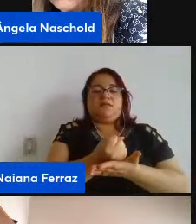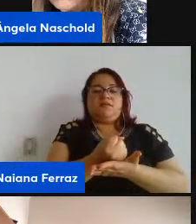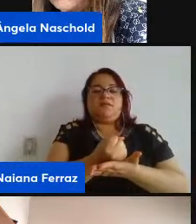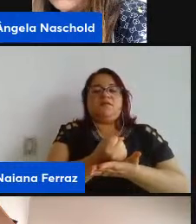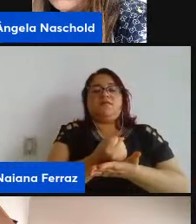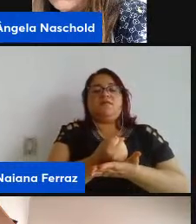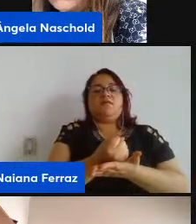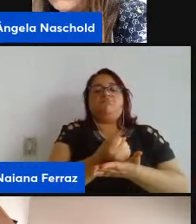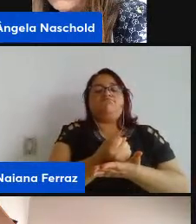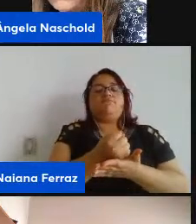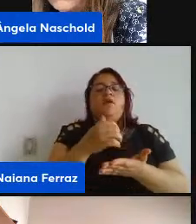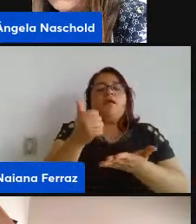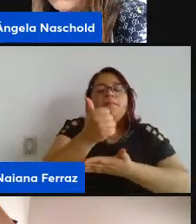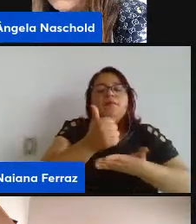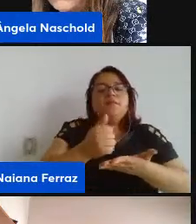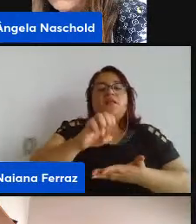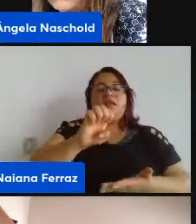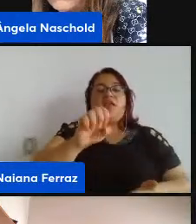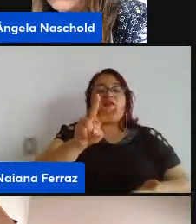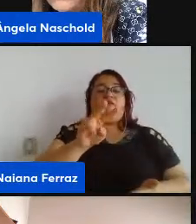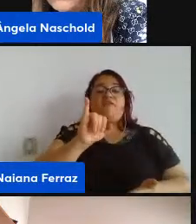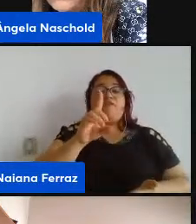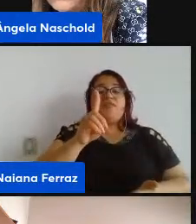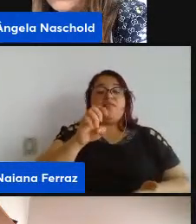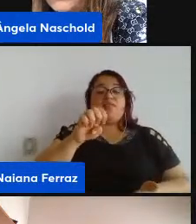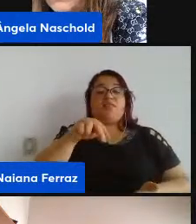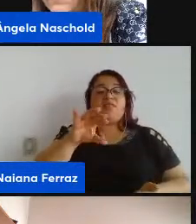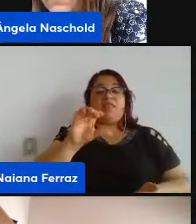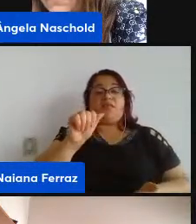evidências. Gente, eu queria dizer o seguinte,